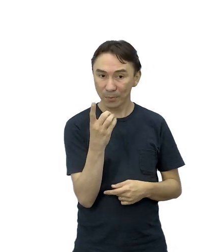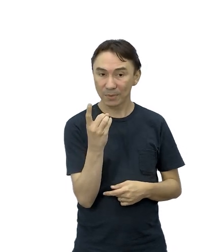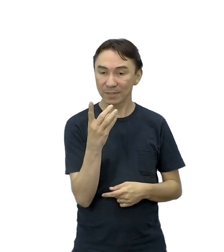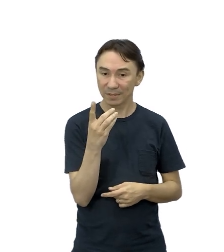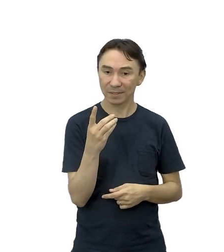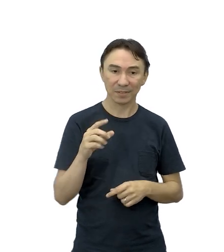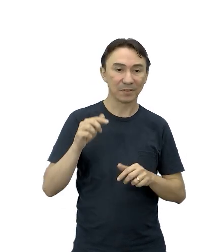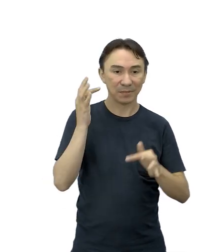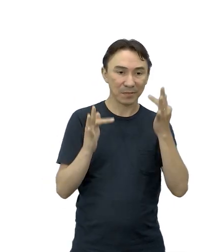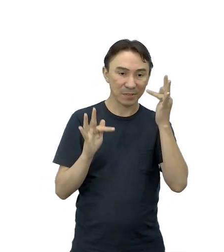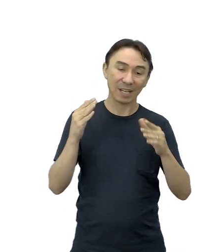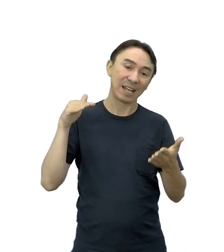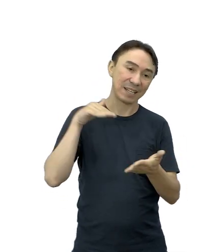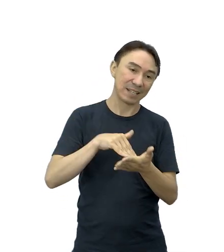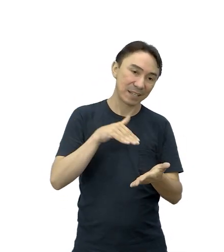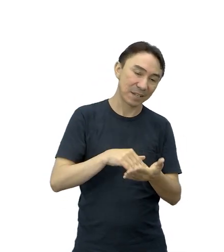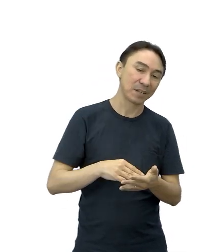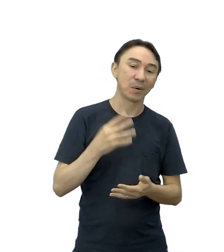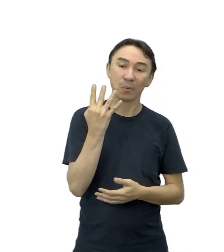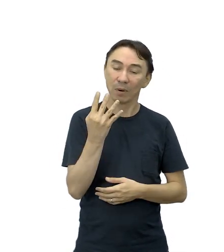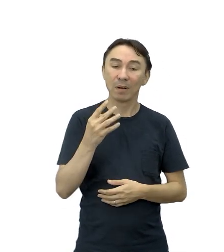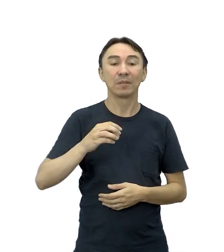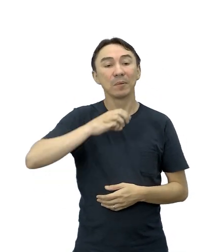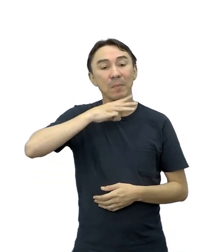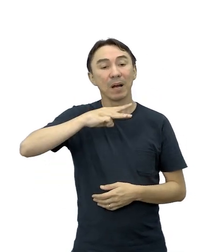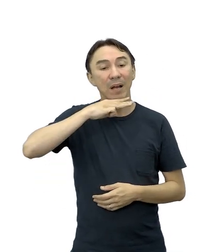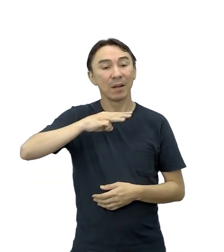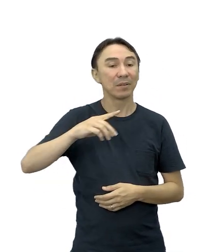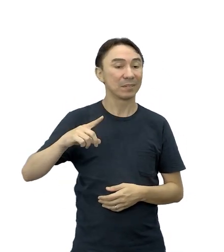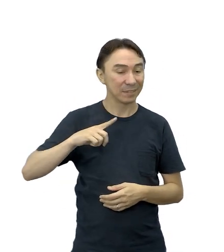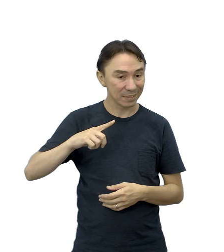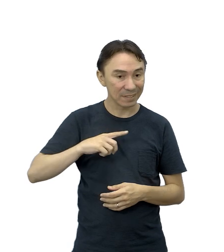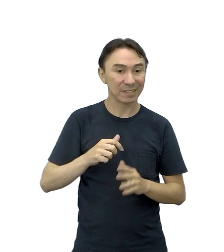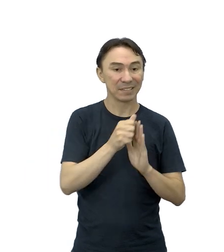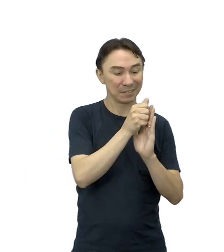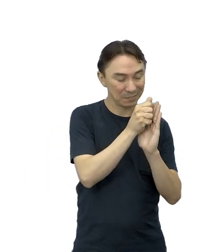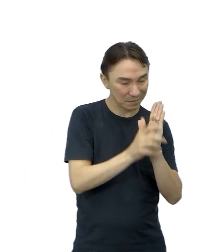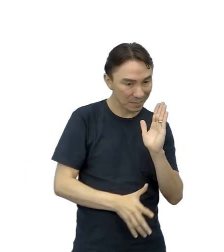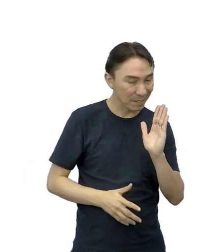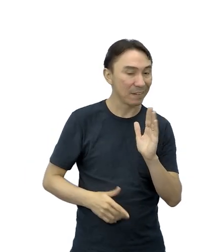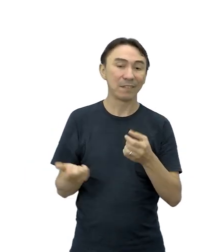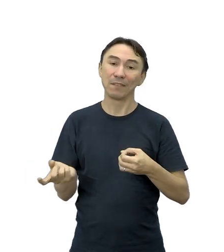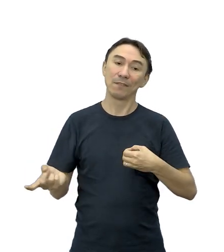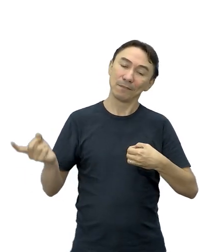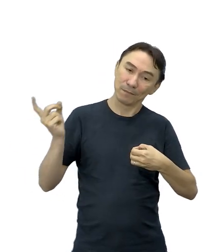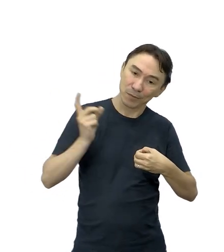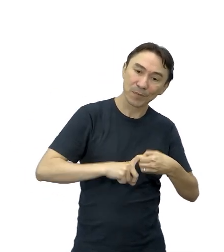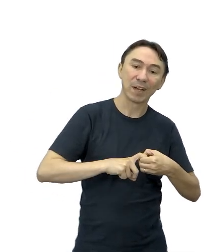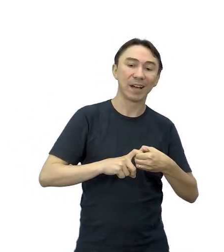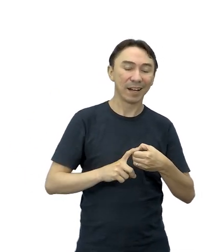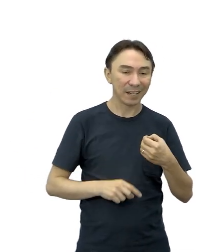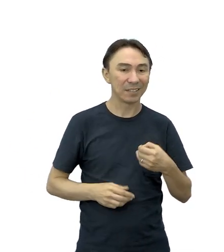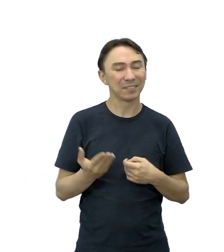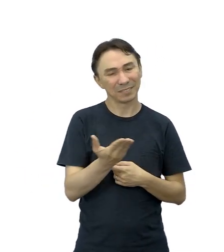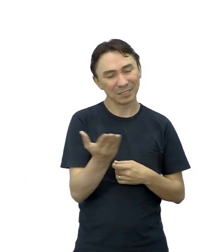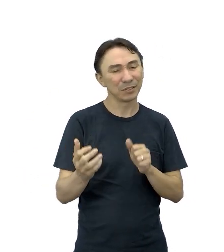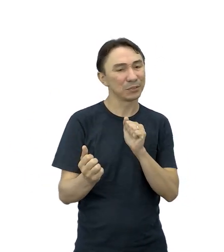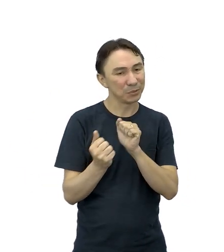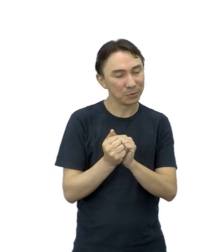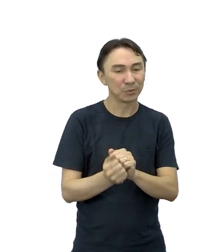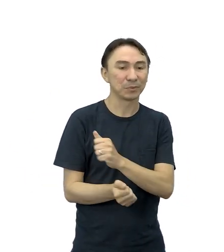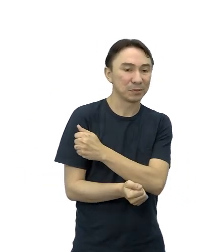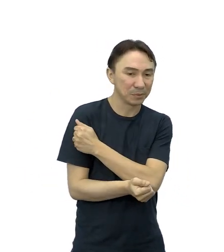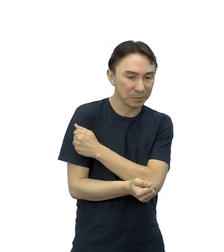é o período de retomada das atividades, onde vocês estão com os seus estudantes, de maneira a